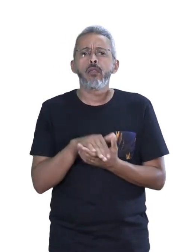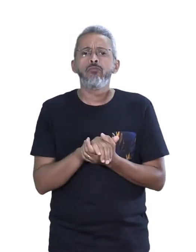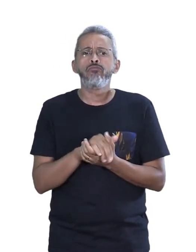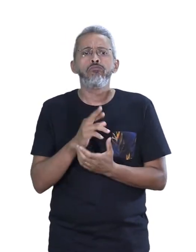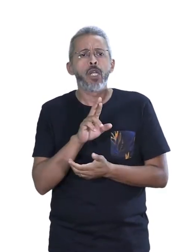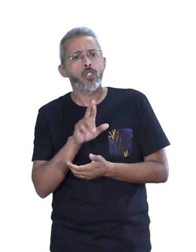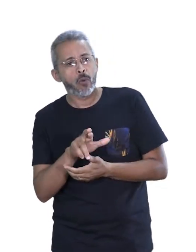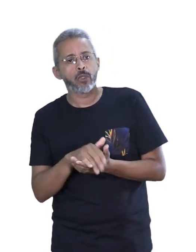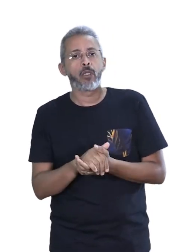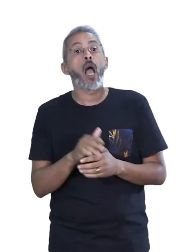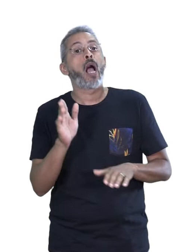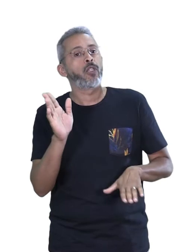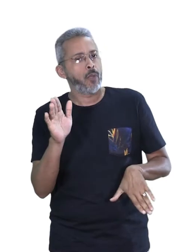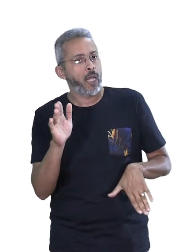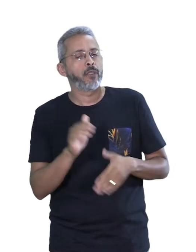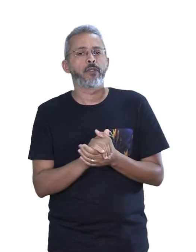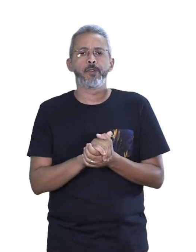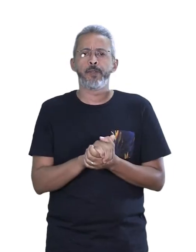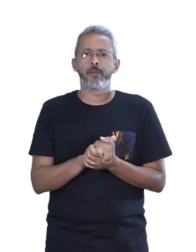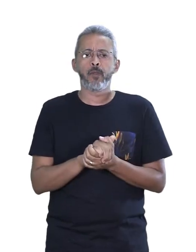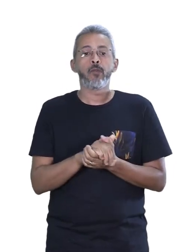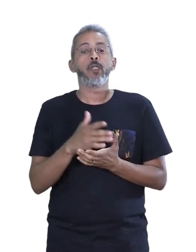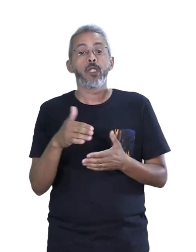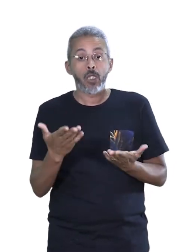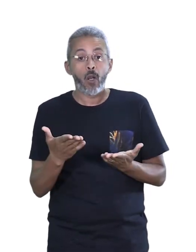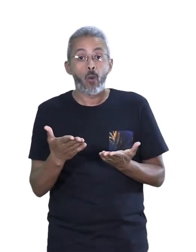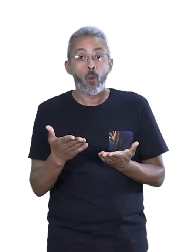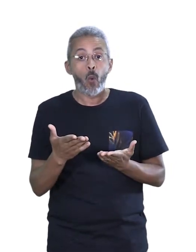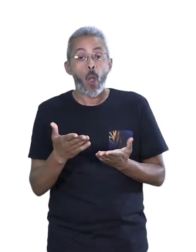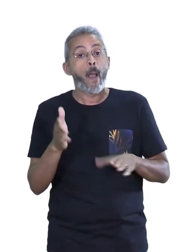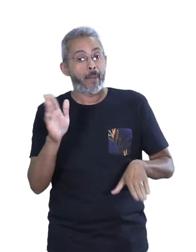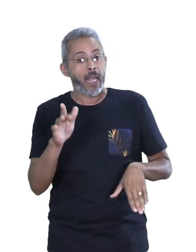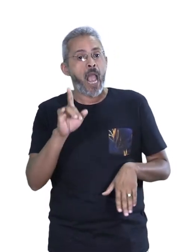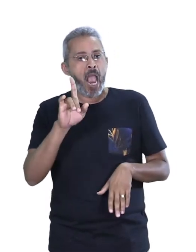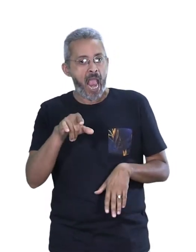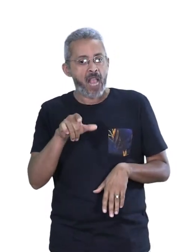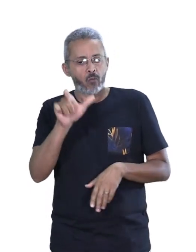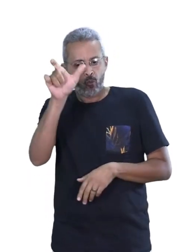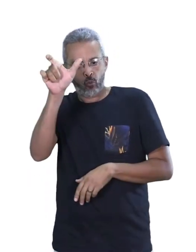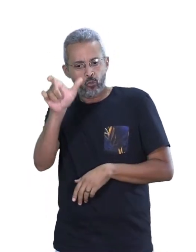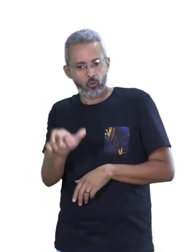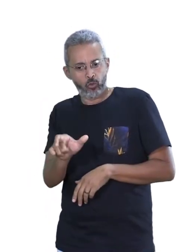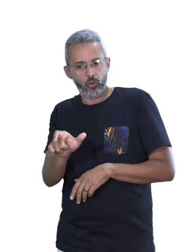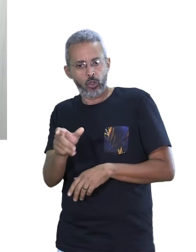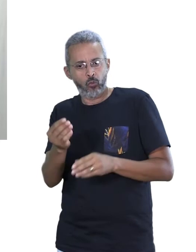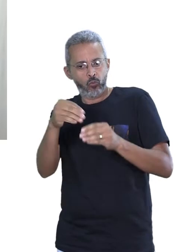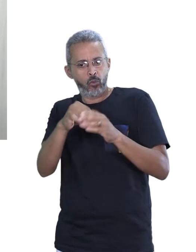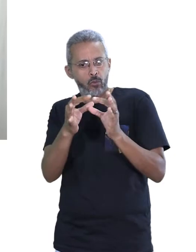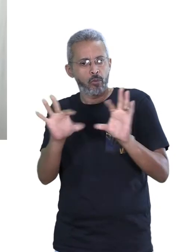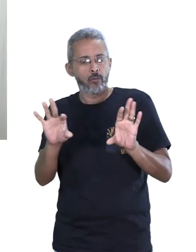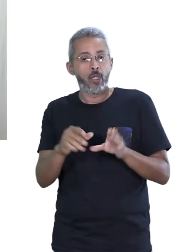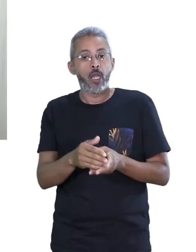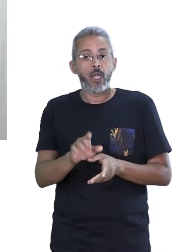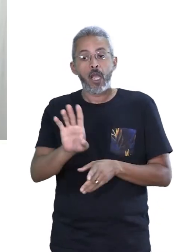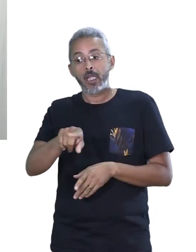estão? A resposta, as praias. Logo, as praias é o sujeito da oração. E